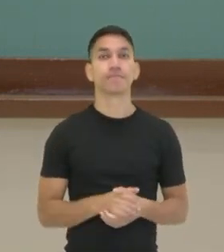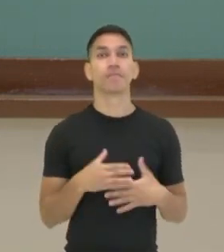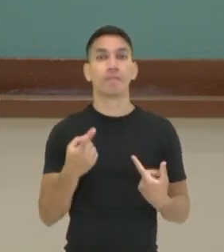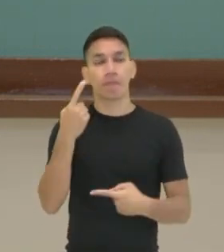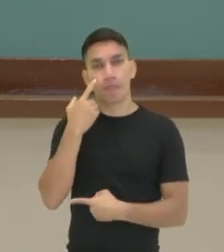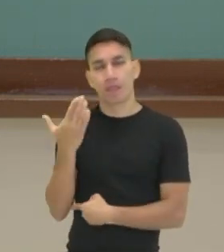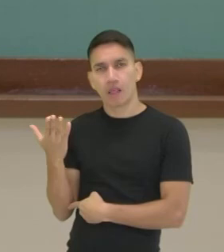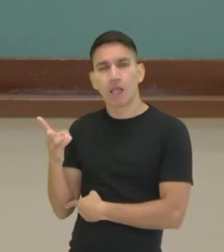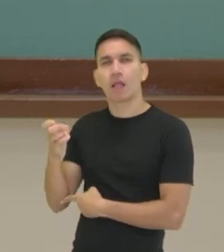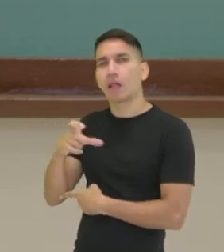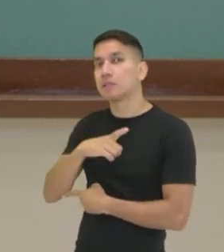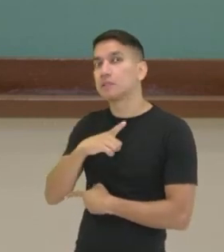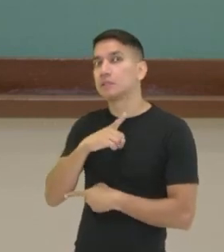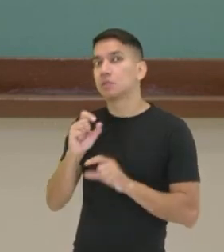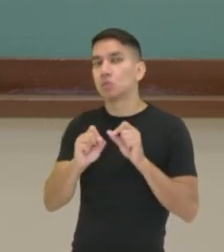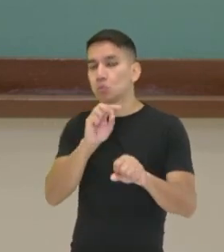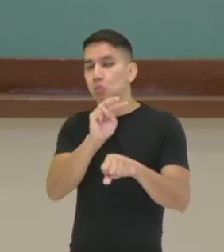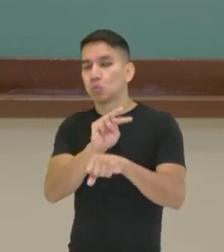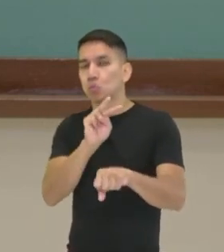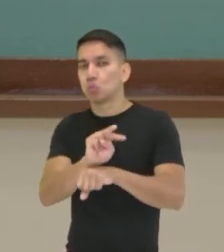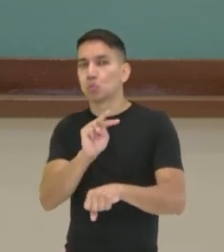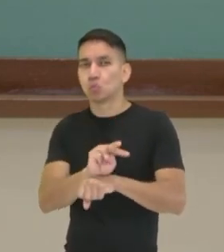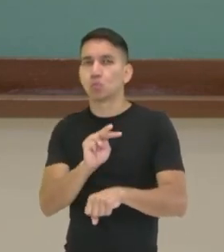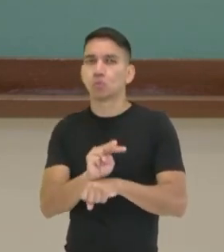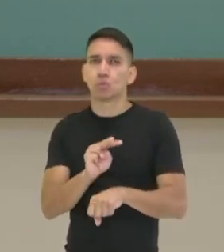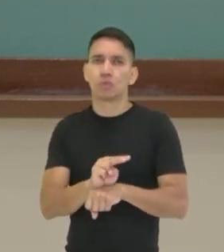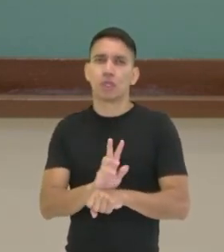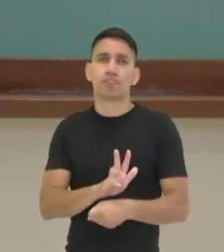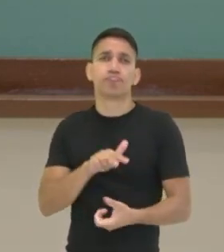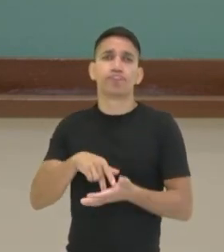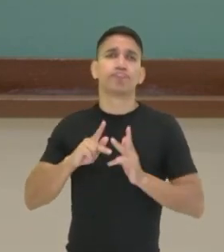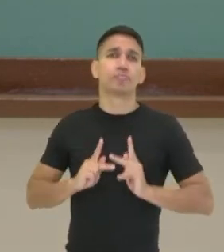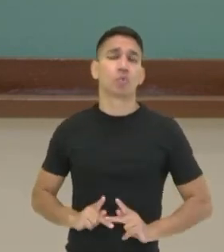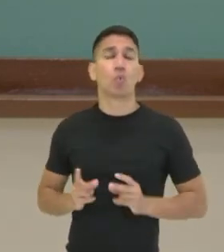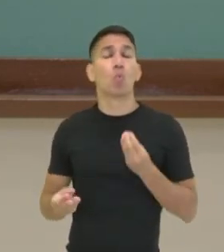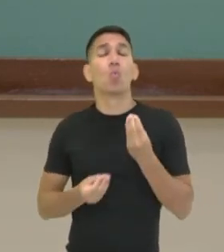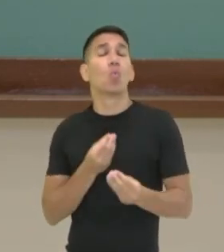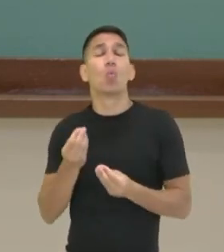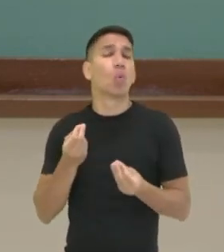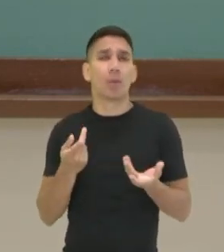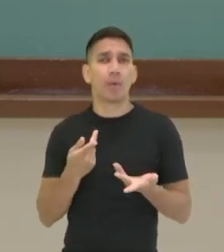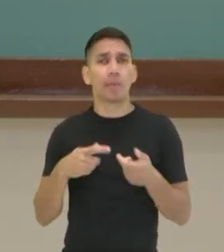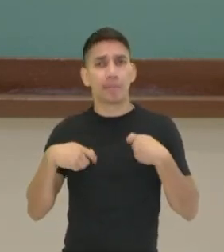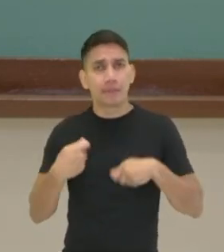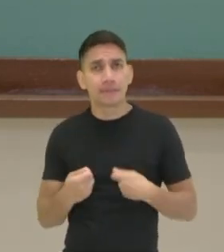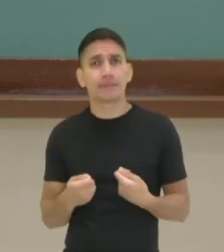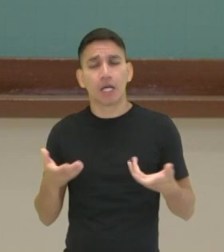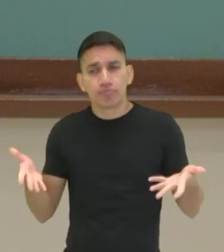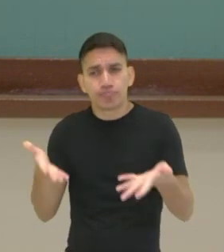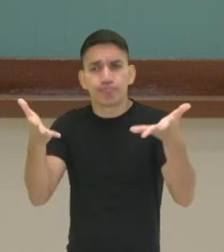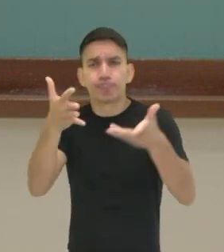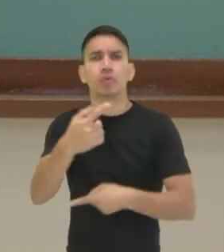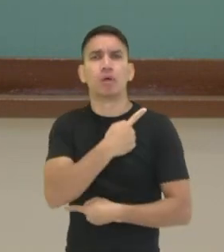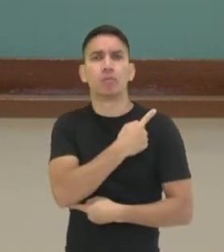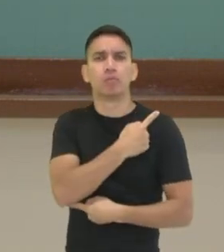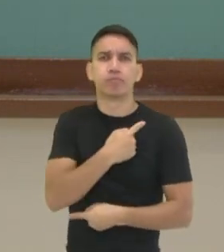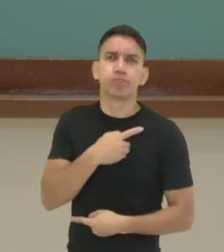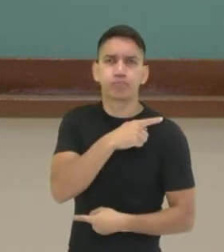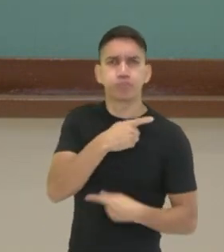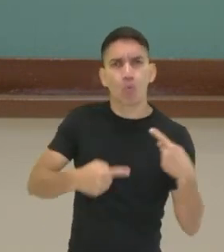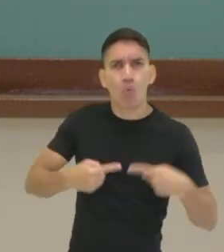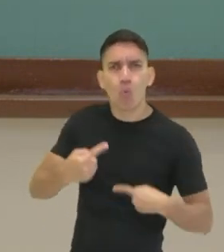que nos ligar e opinar a respeito, né, tentar pressionar políticos e tudo mais, justamente